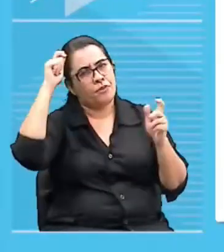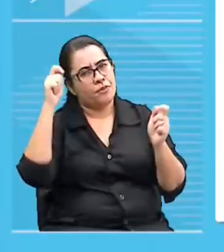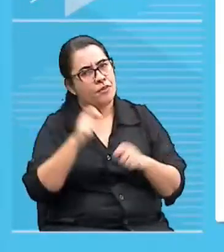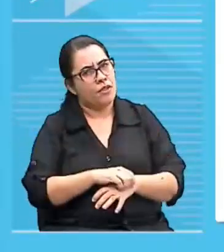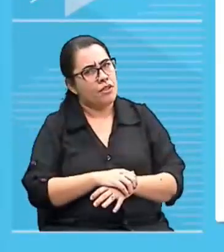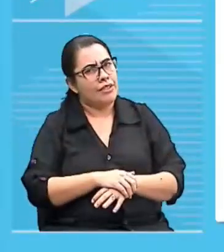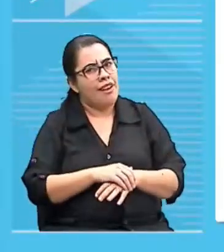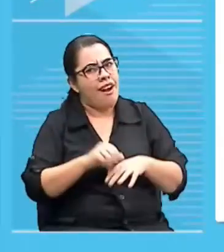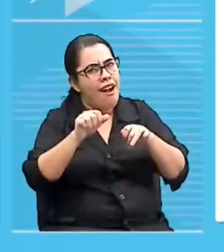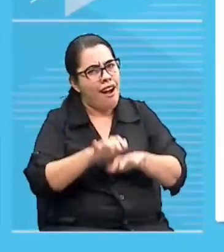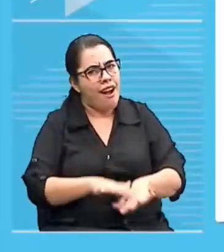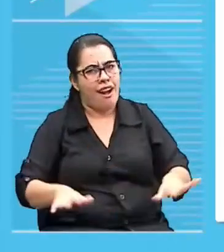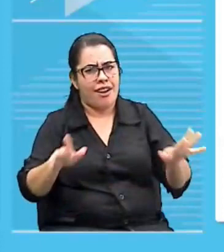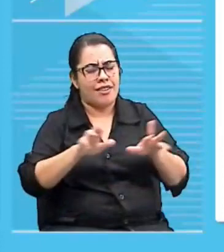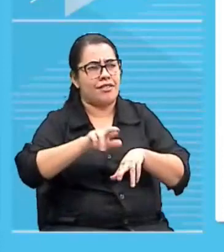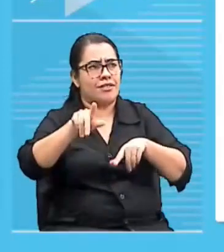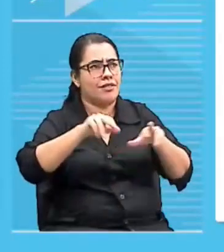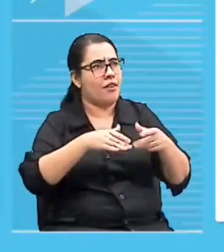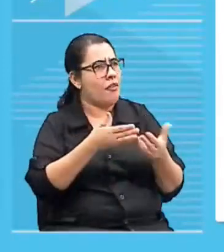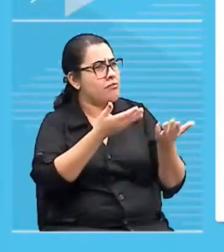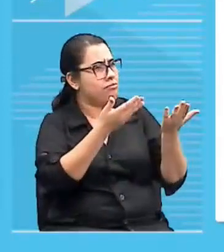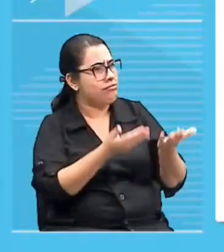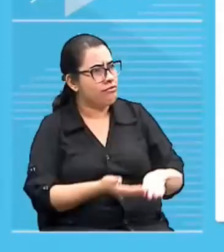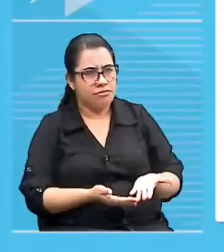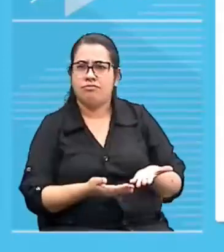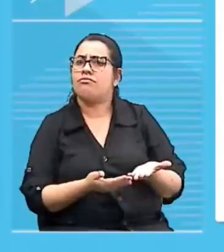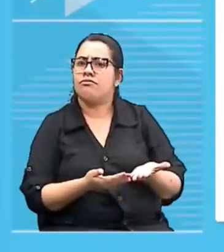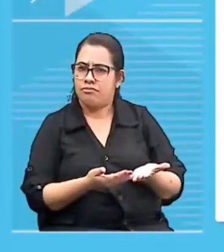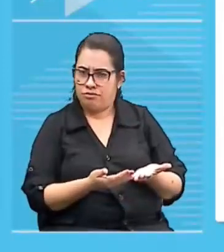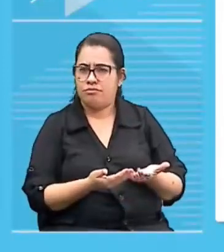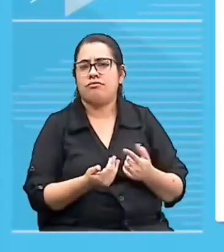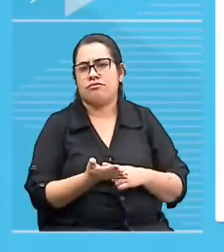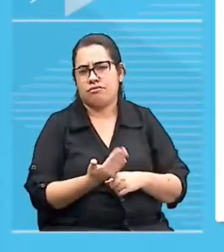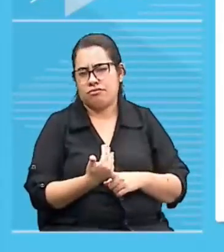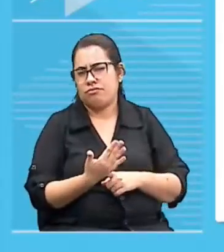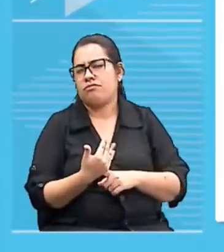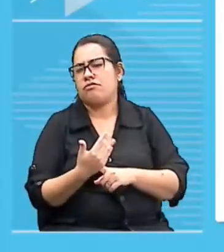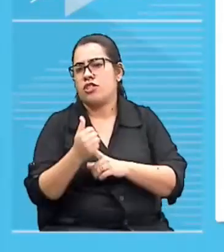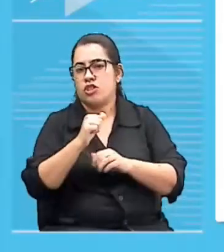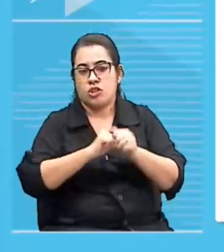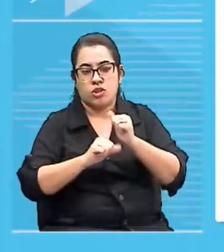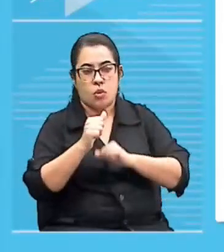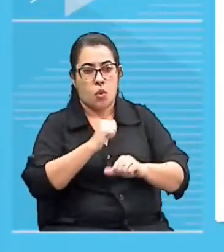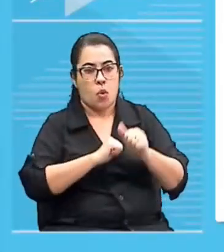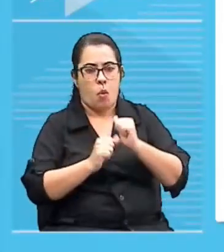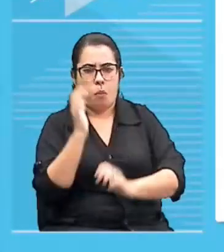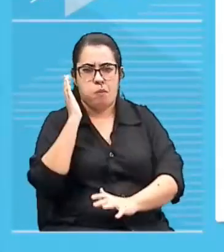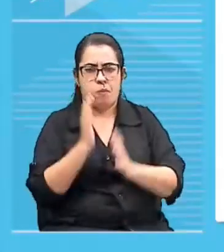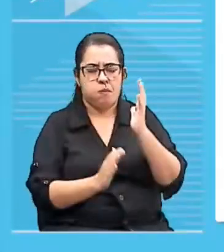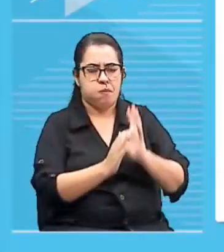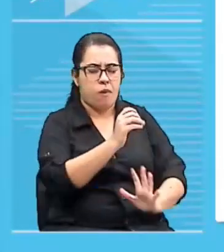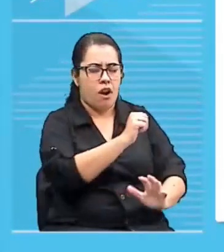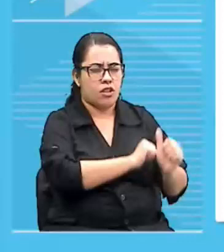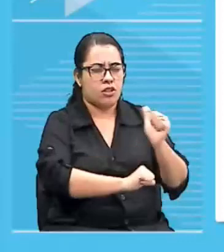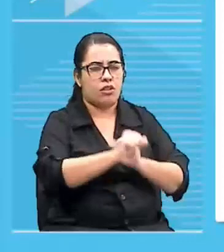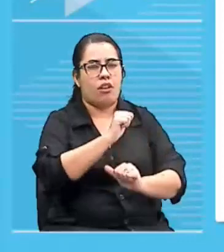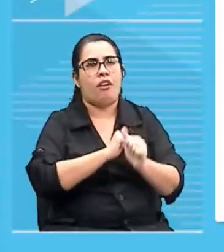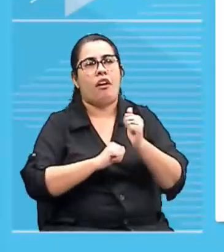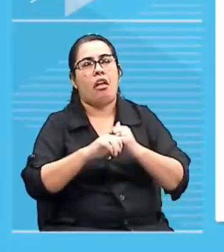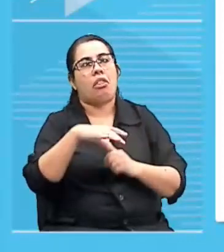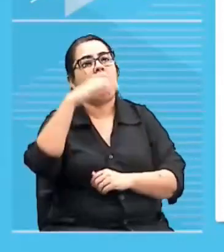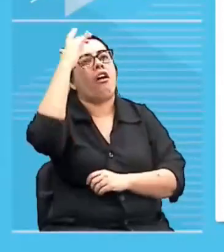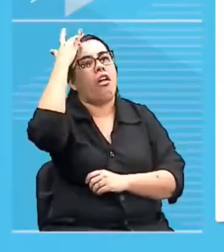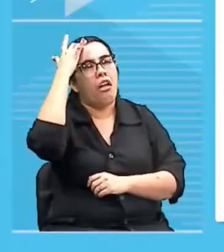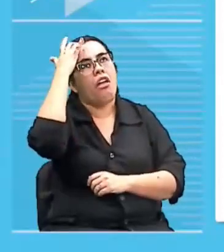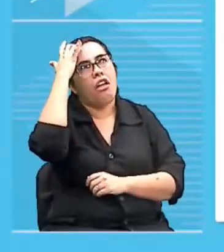aplicado em todas as áreas. Tá vendo como a robótica faz com que o profissional saia do comodismo? Precisa sair do comodismo, precisa